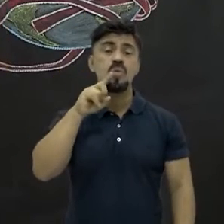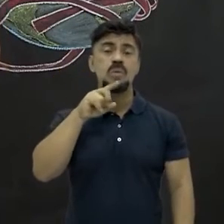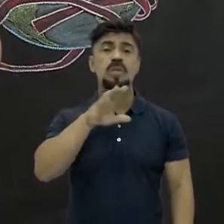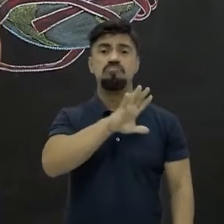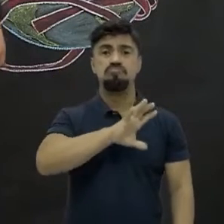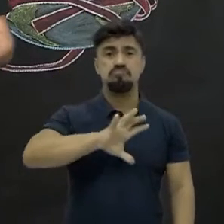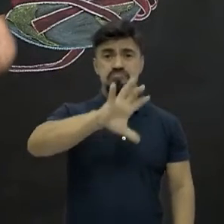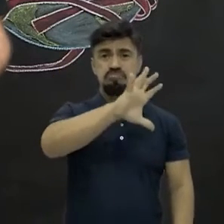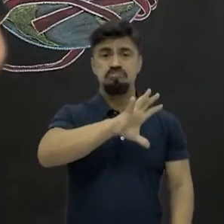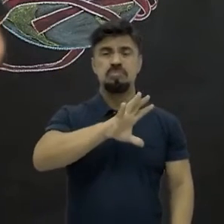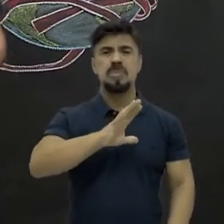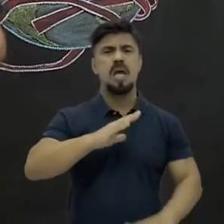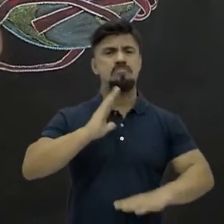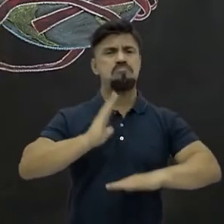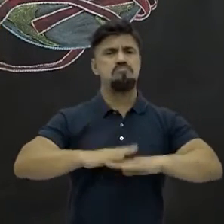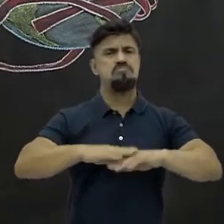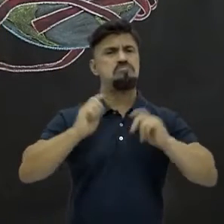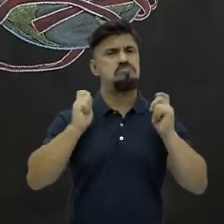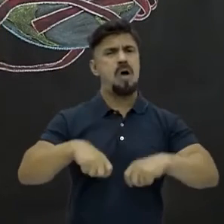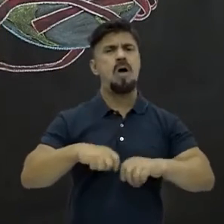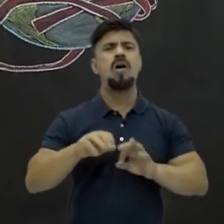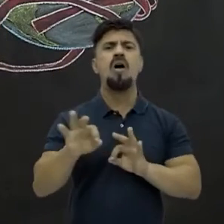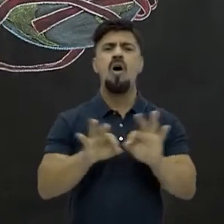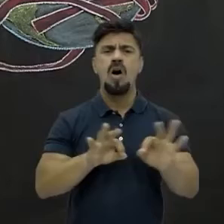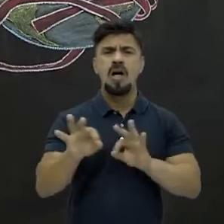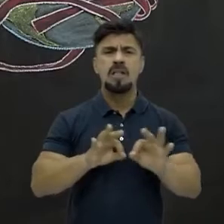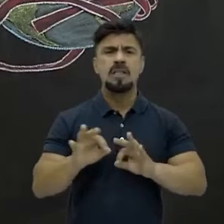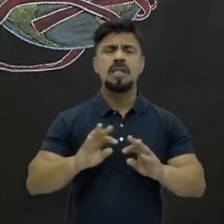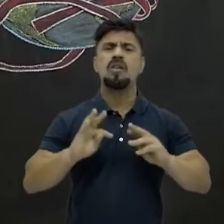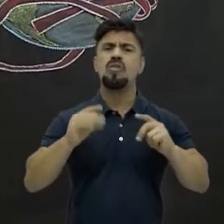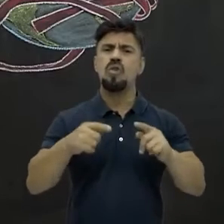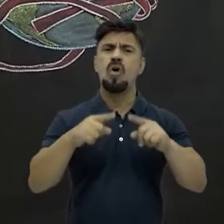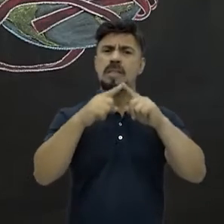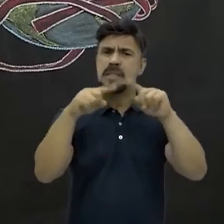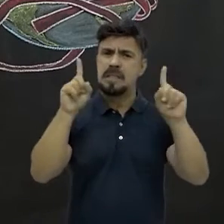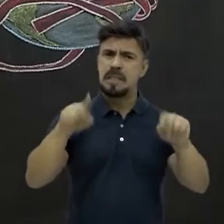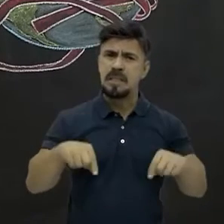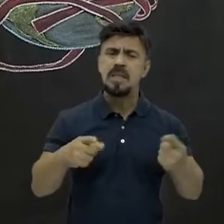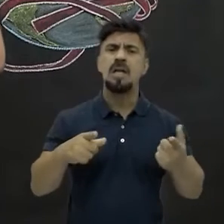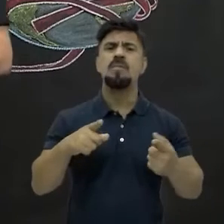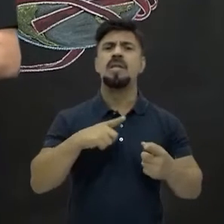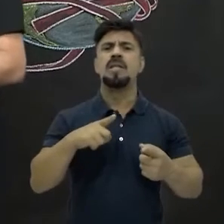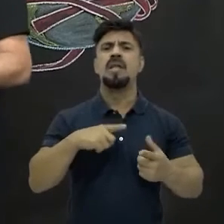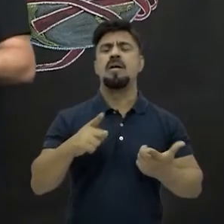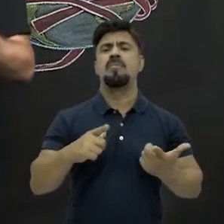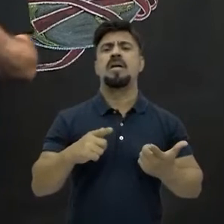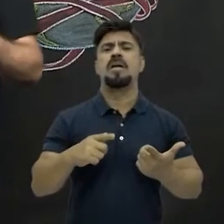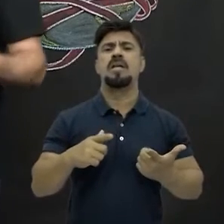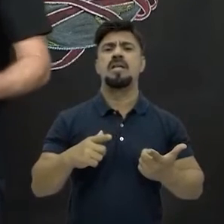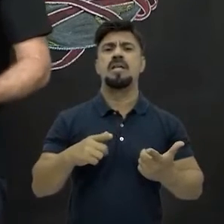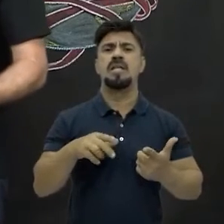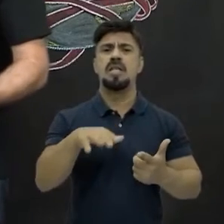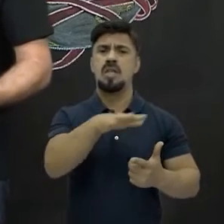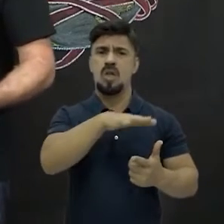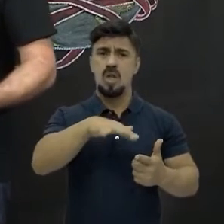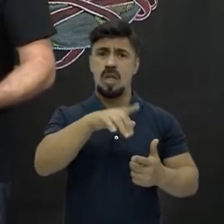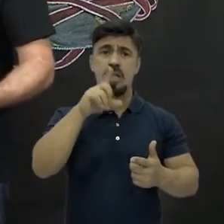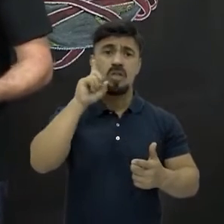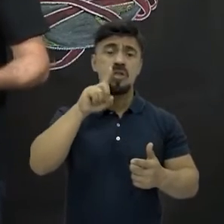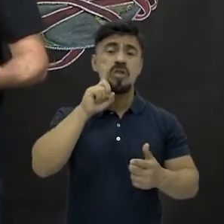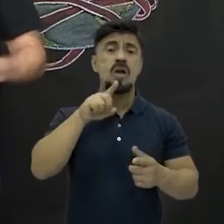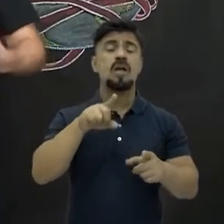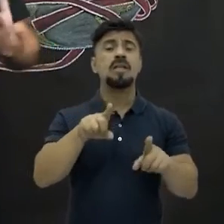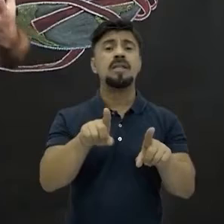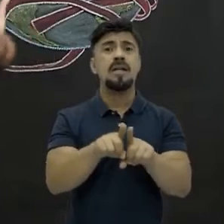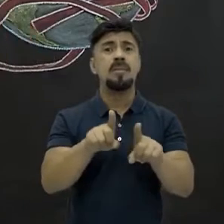vez que eles eram capazes de organizar todo o sistema de ordem, não simplesmente nesse território onde formou os Estados Unidos